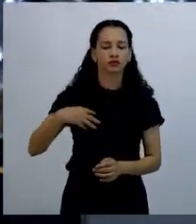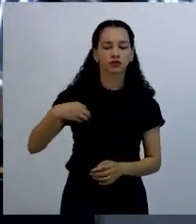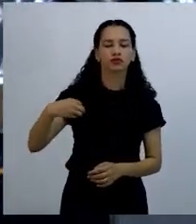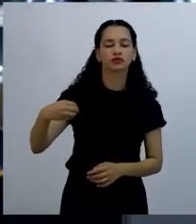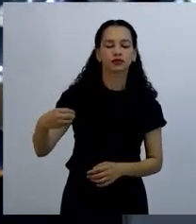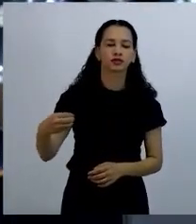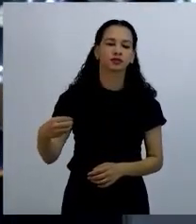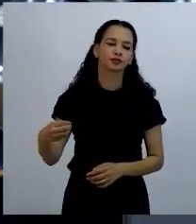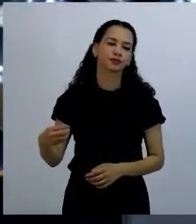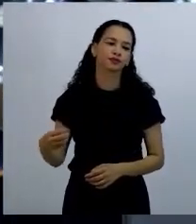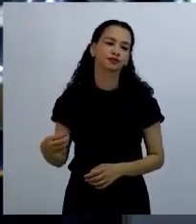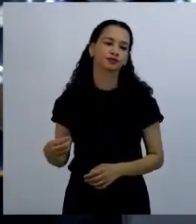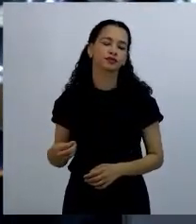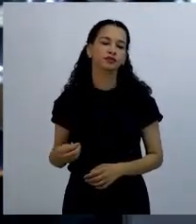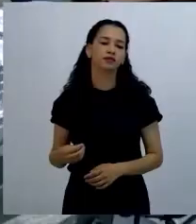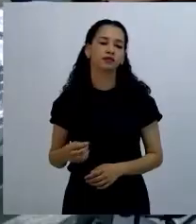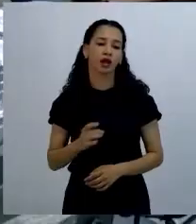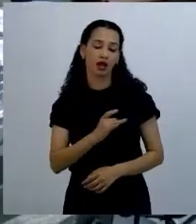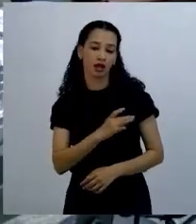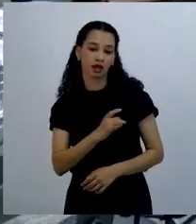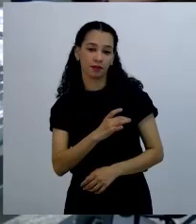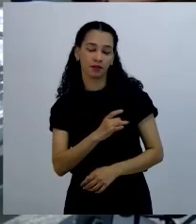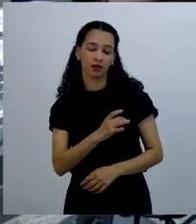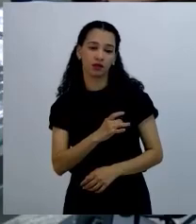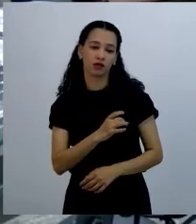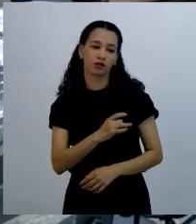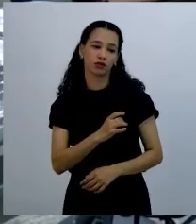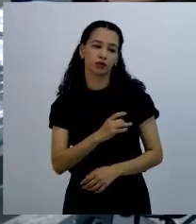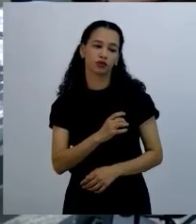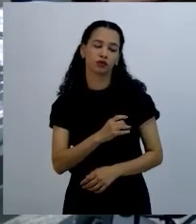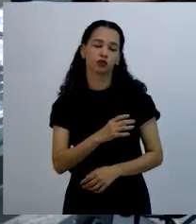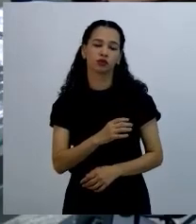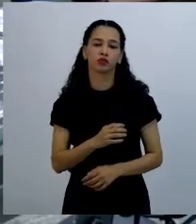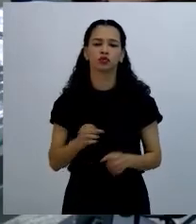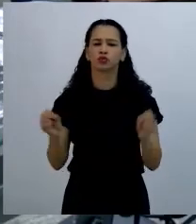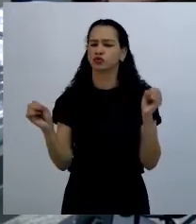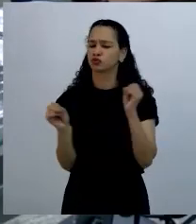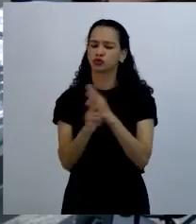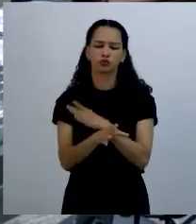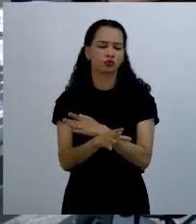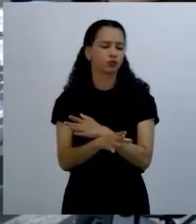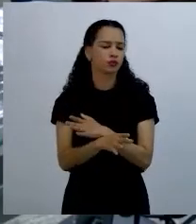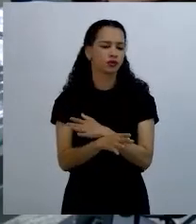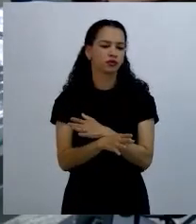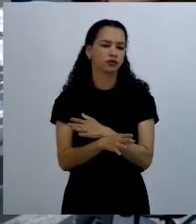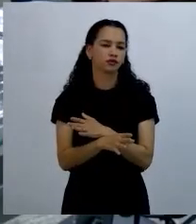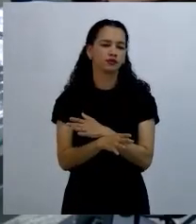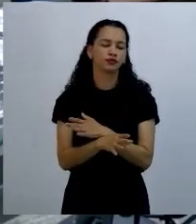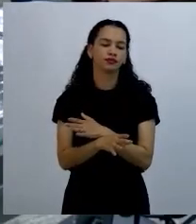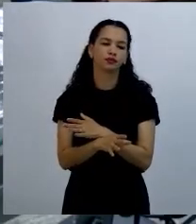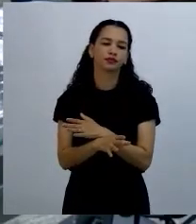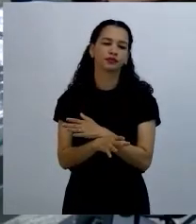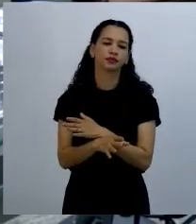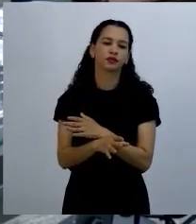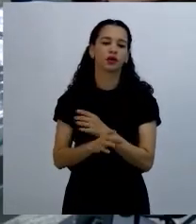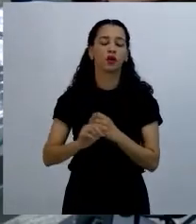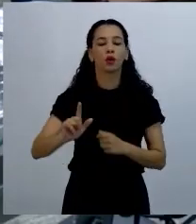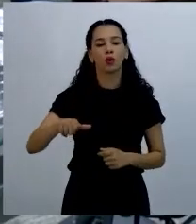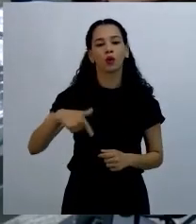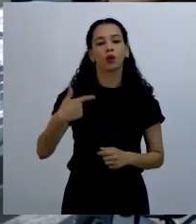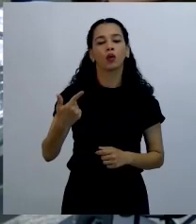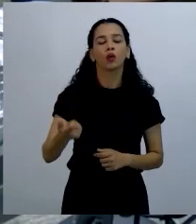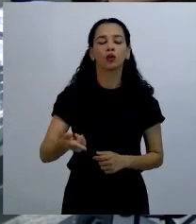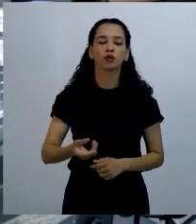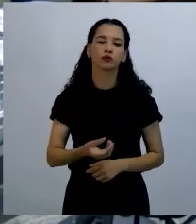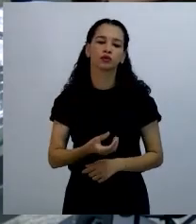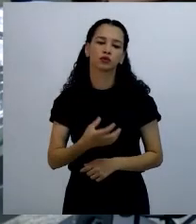um outro sentimento tomou conta do meu coração e aqui eu estou chamando de um sentimento profundo de saudade meu Deus